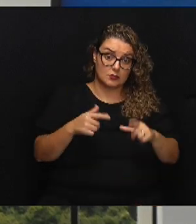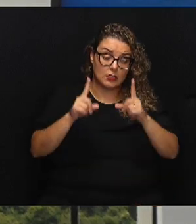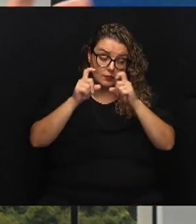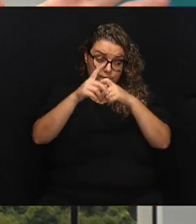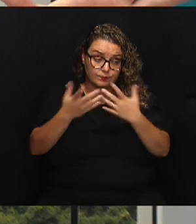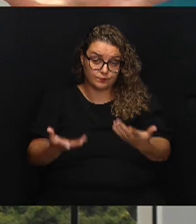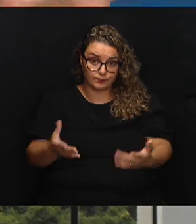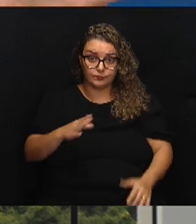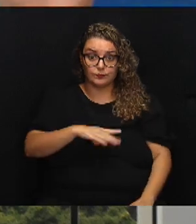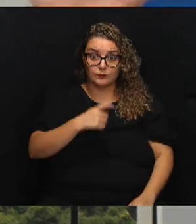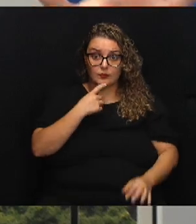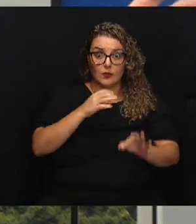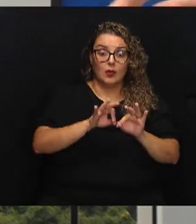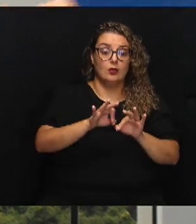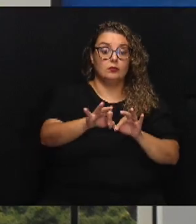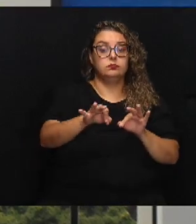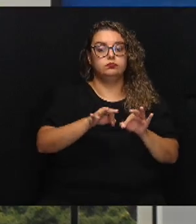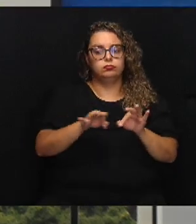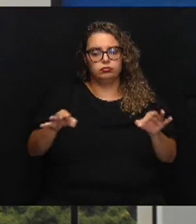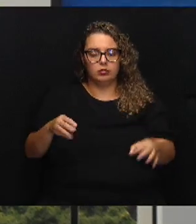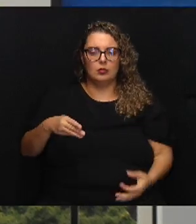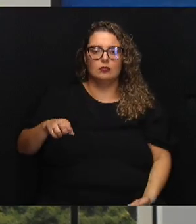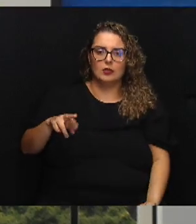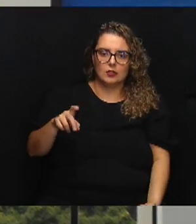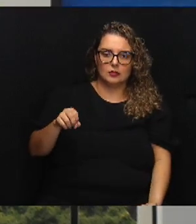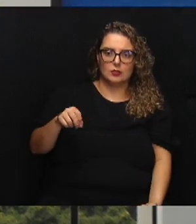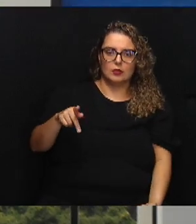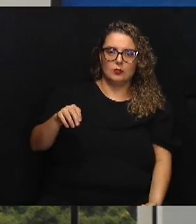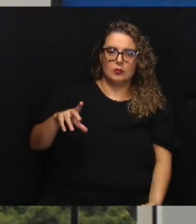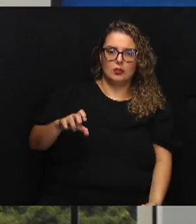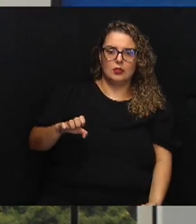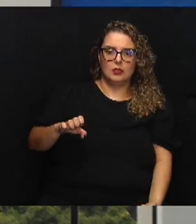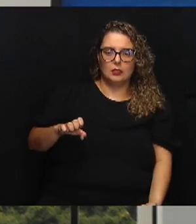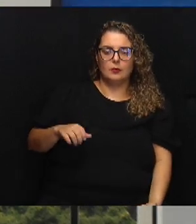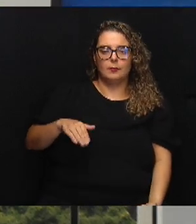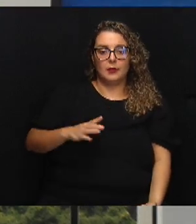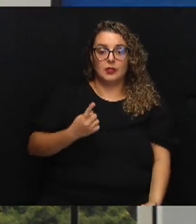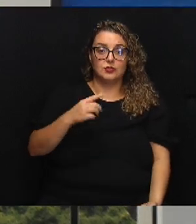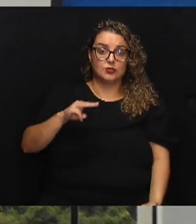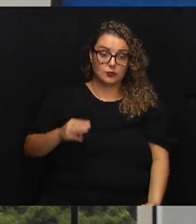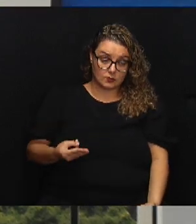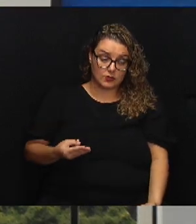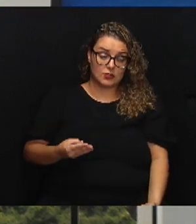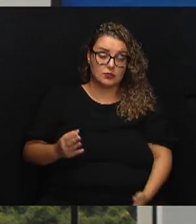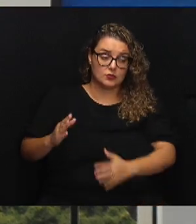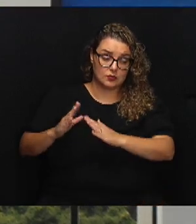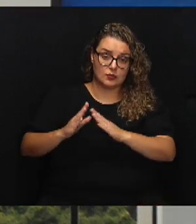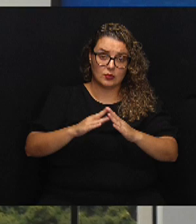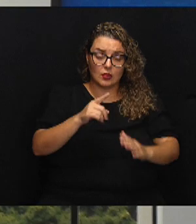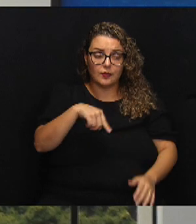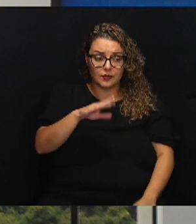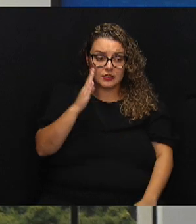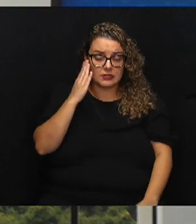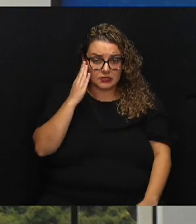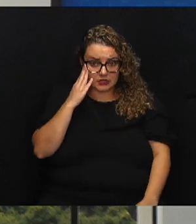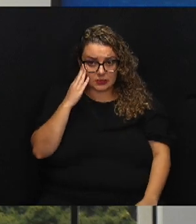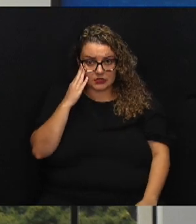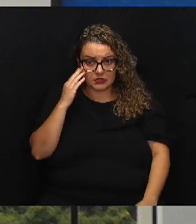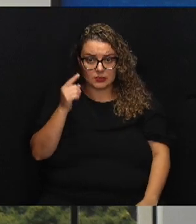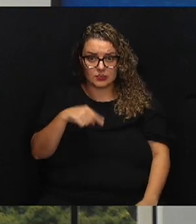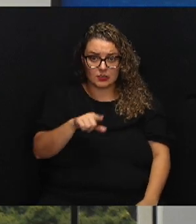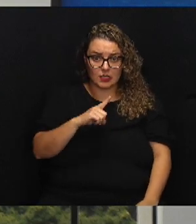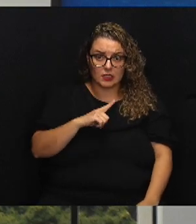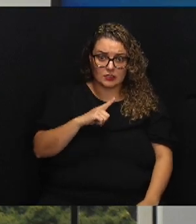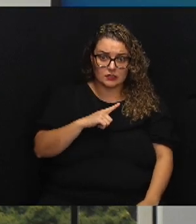Campinas é uma cidade muito grande, é uma metrópole, mais de 1 milhão de habitantes. Vocês entendem que eles têm um